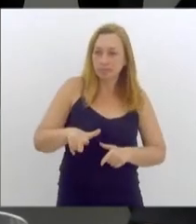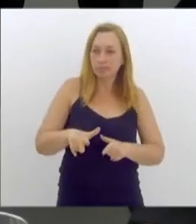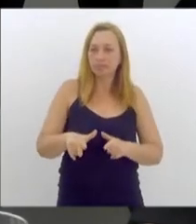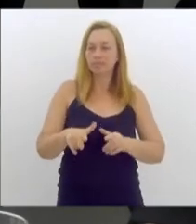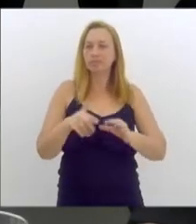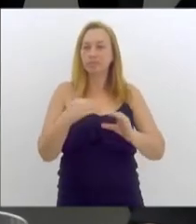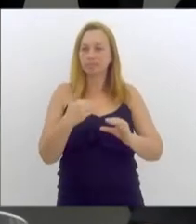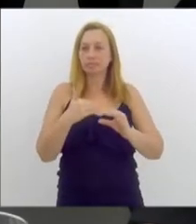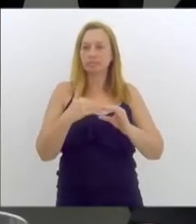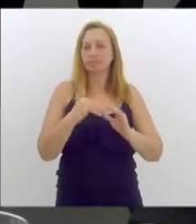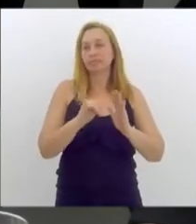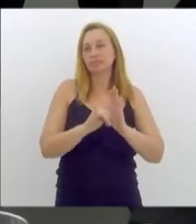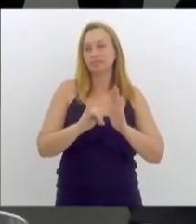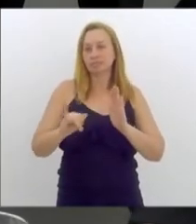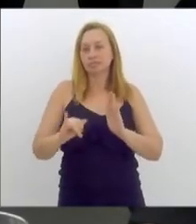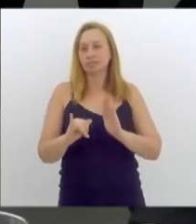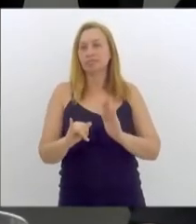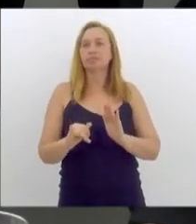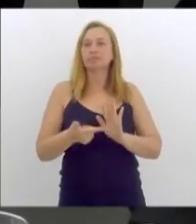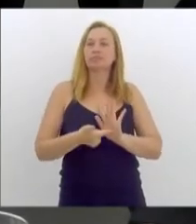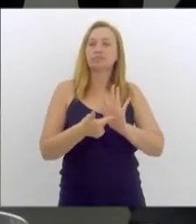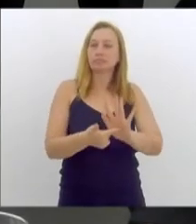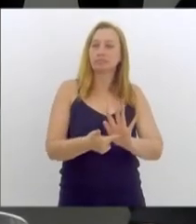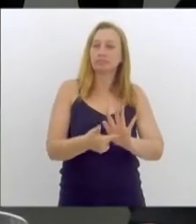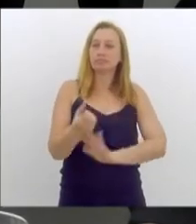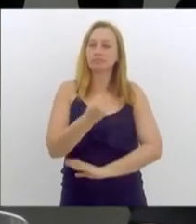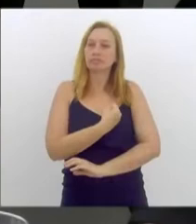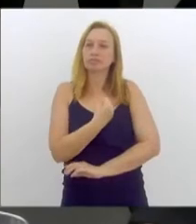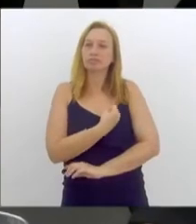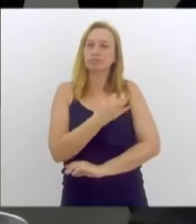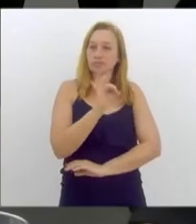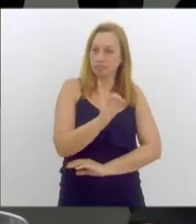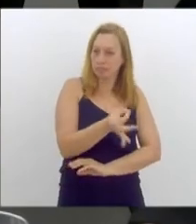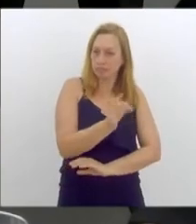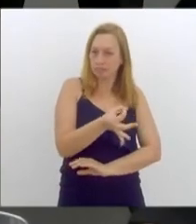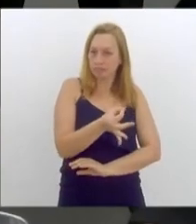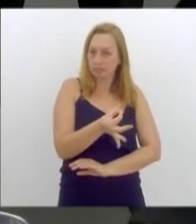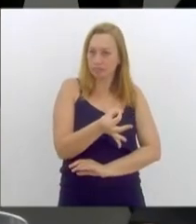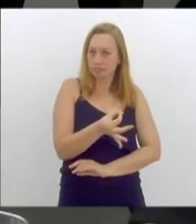fiscal demonstrando o número correto